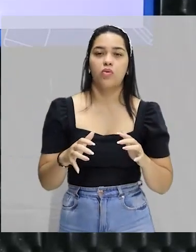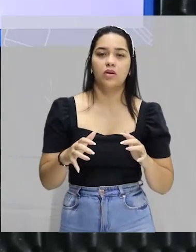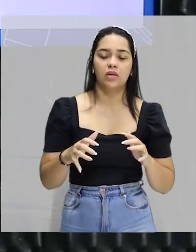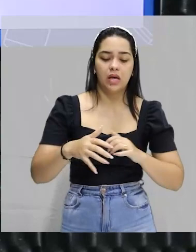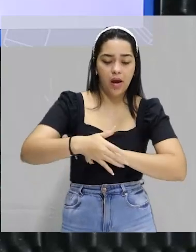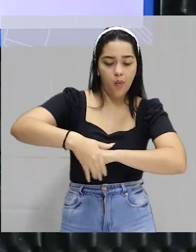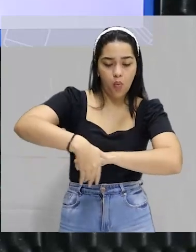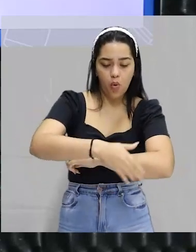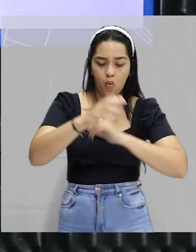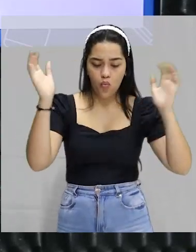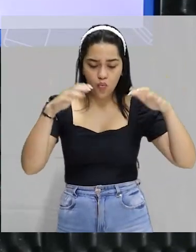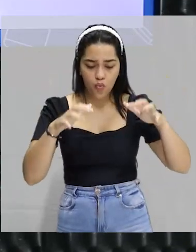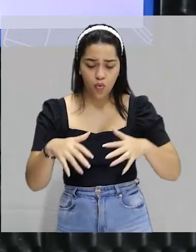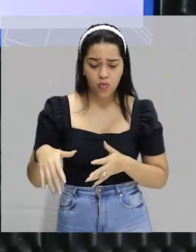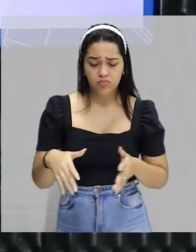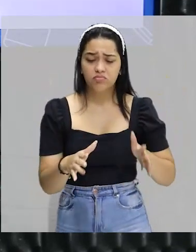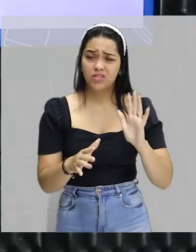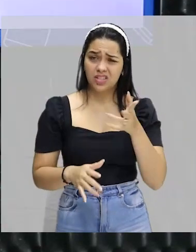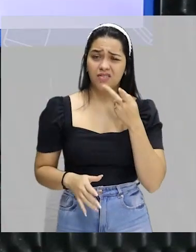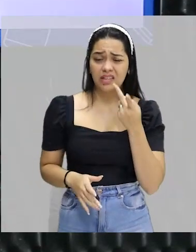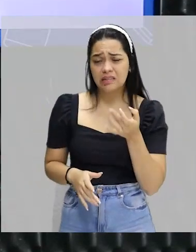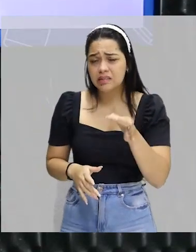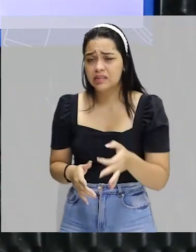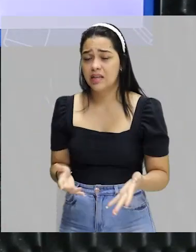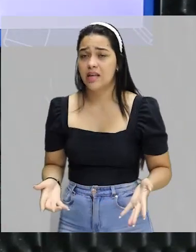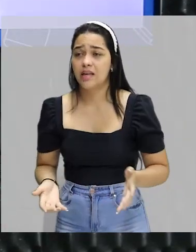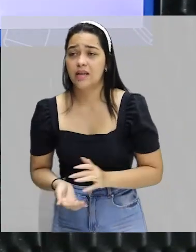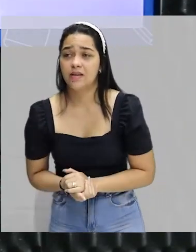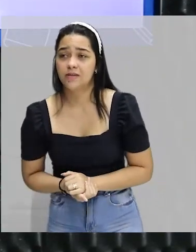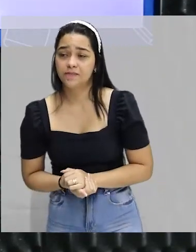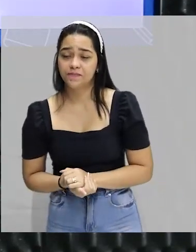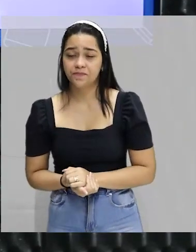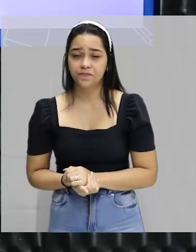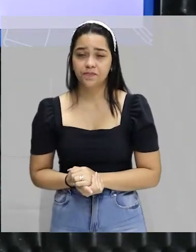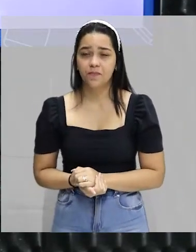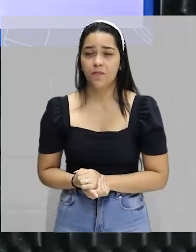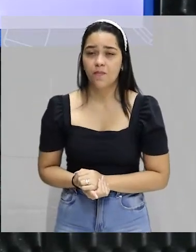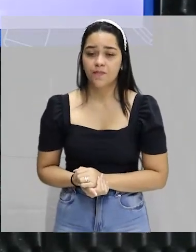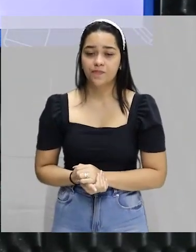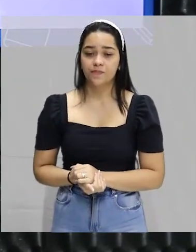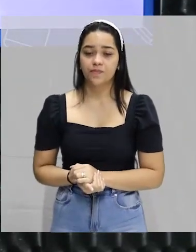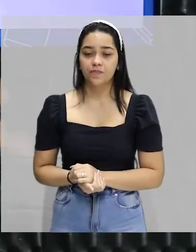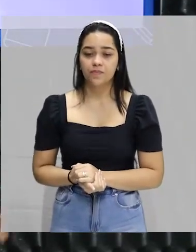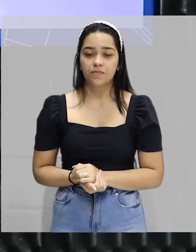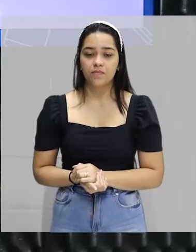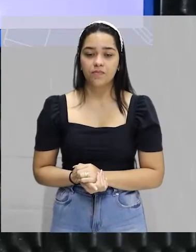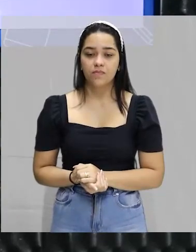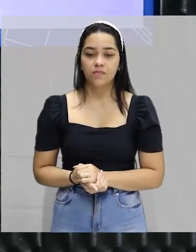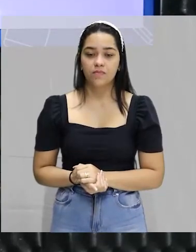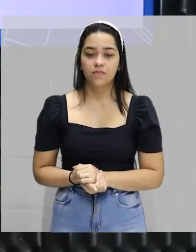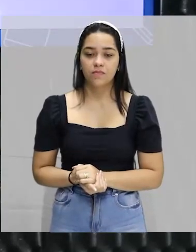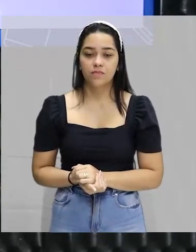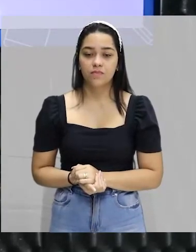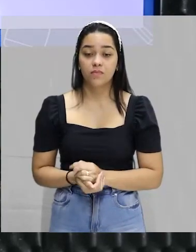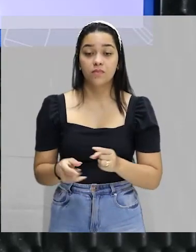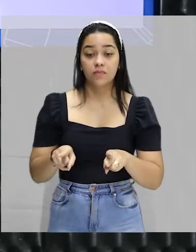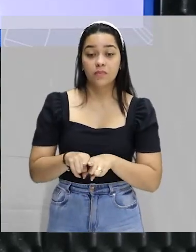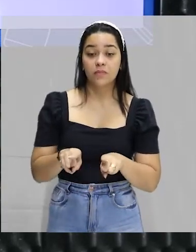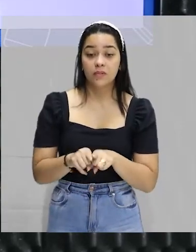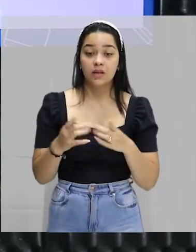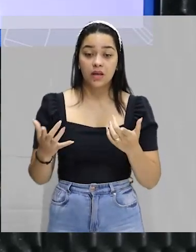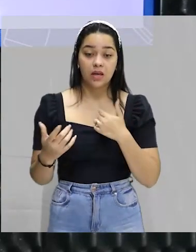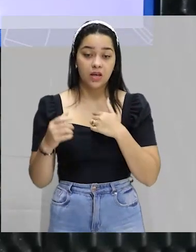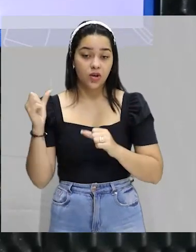lavou as ruas. Mas do jeito que eu falei também estaria certo. As chuvas lavaram a rua ou lavaram as ruas. E aí, quando